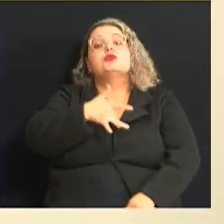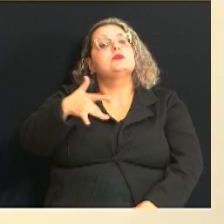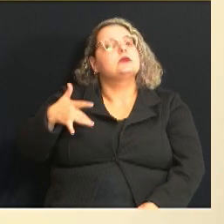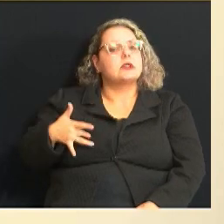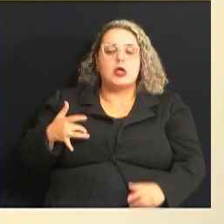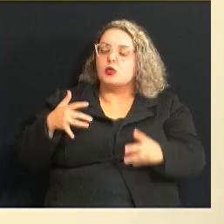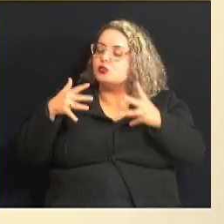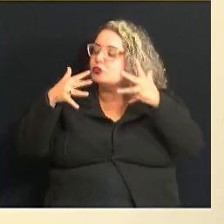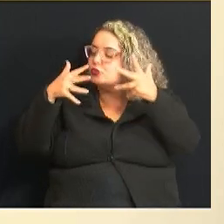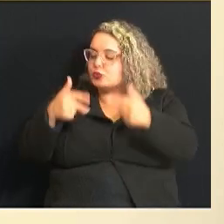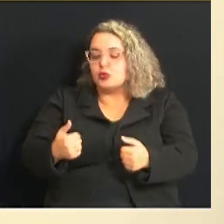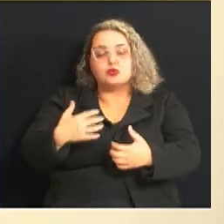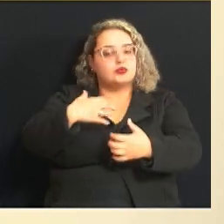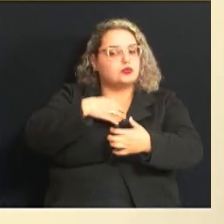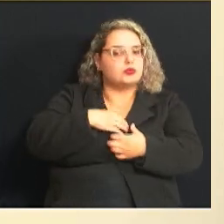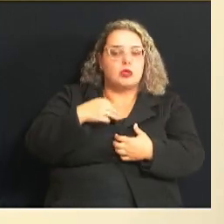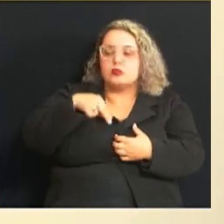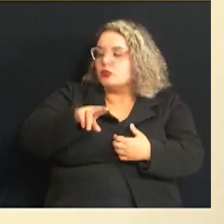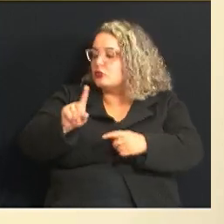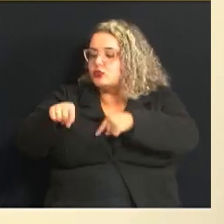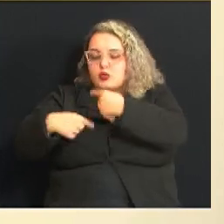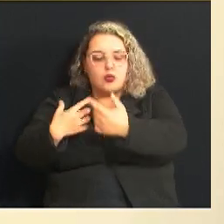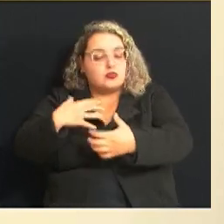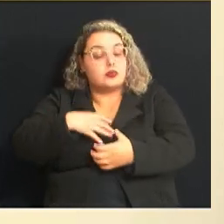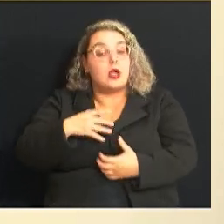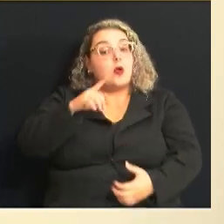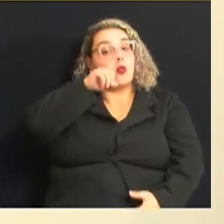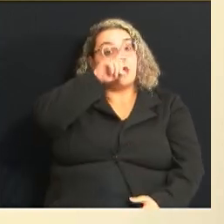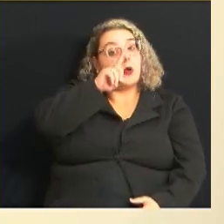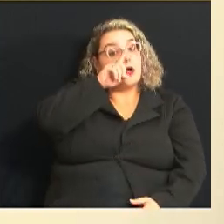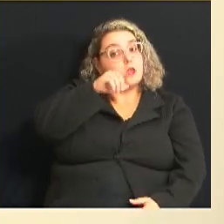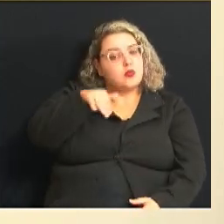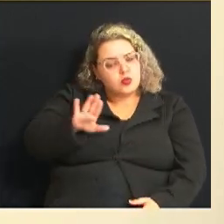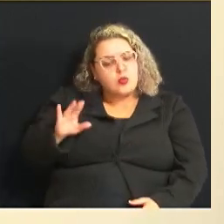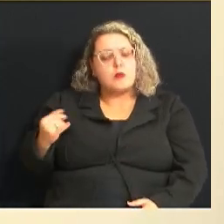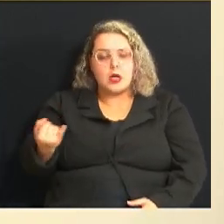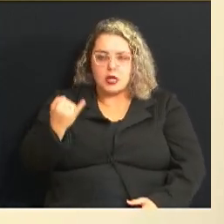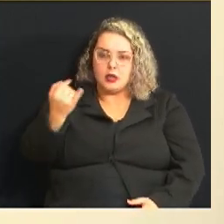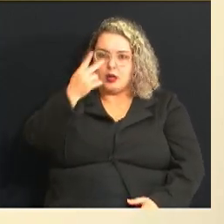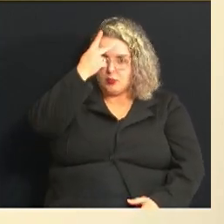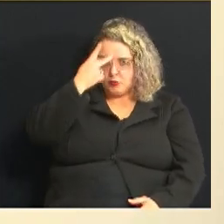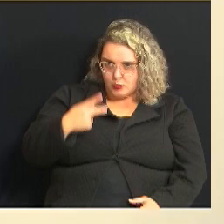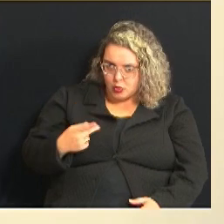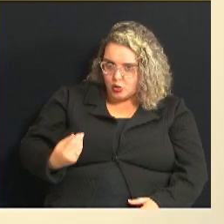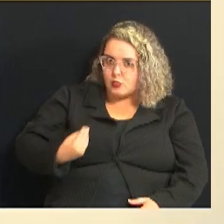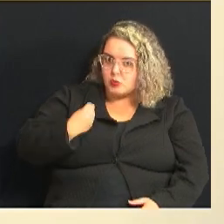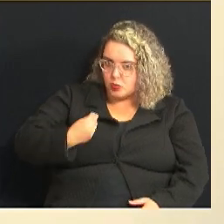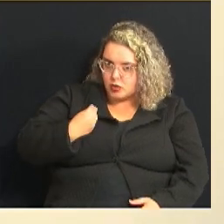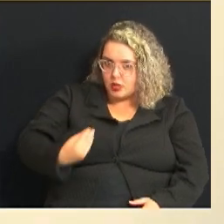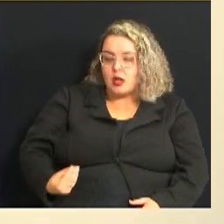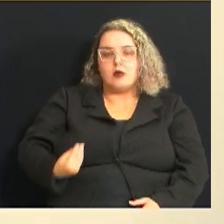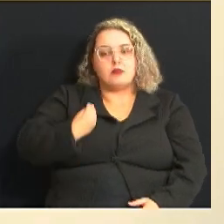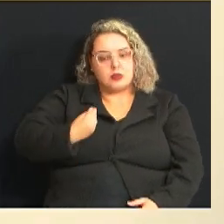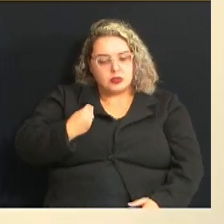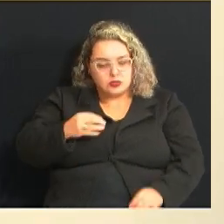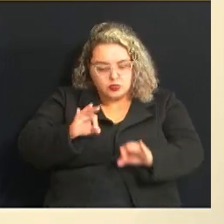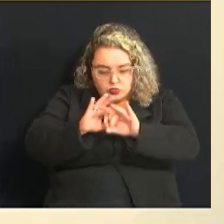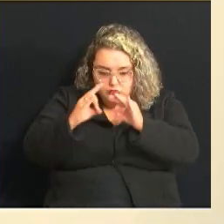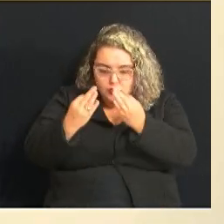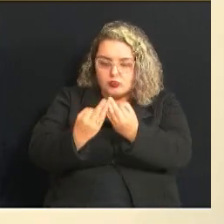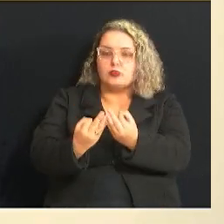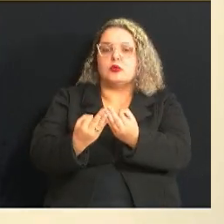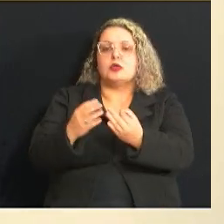aqueles que de uma forma ou de outra colocaram em risco aquilo que é mais importante, a sua própria vida, a vida dos seus familiares, a fim de que